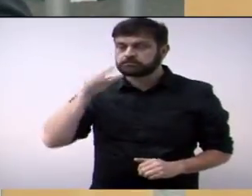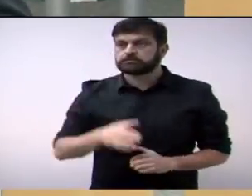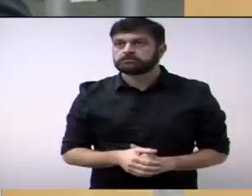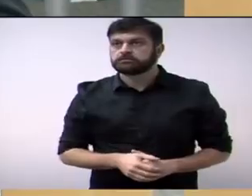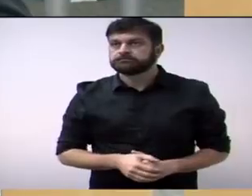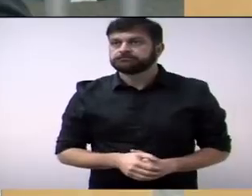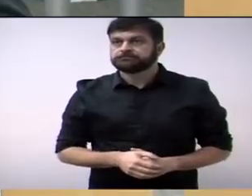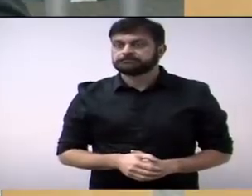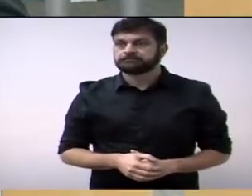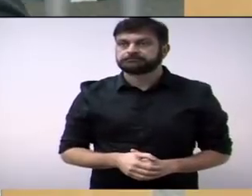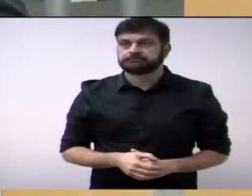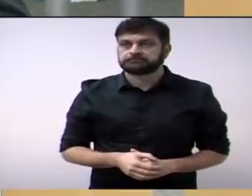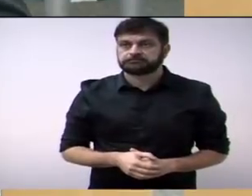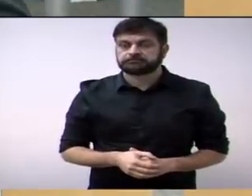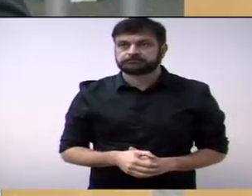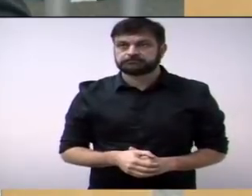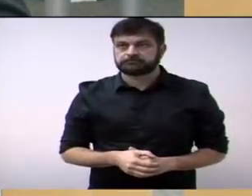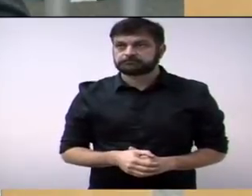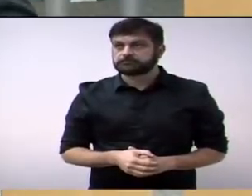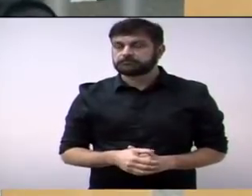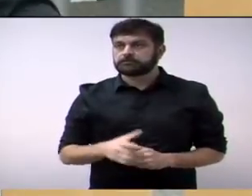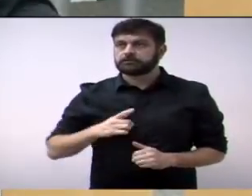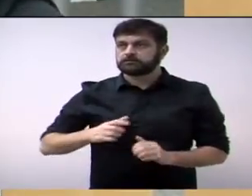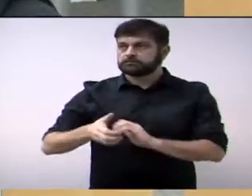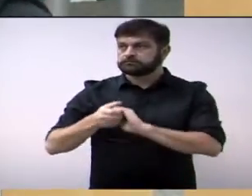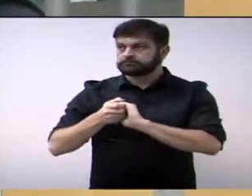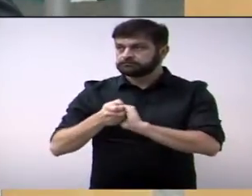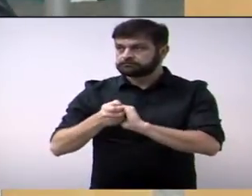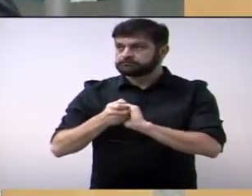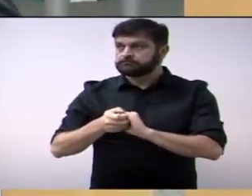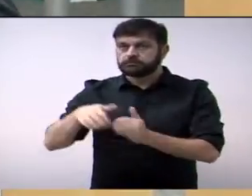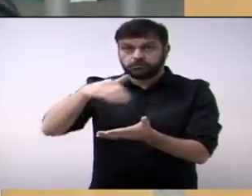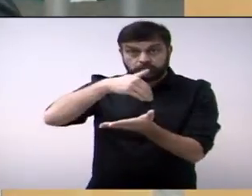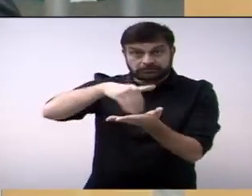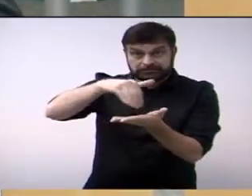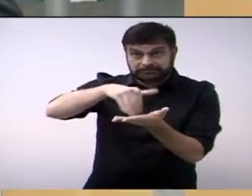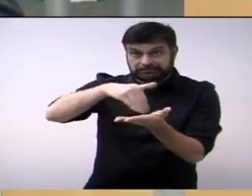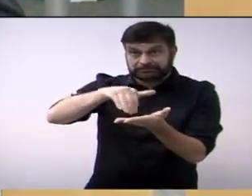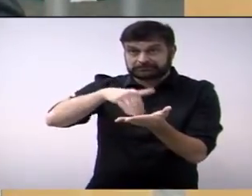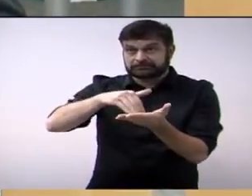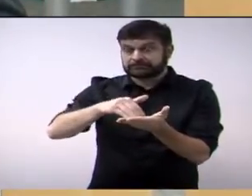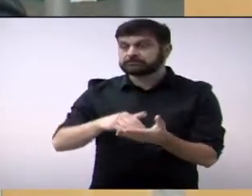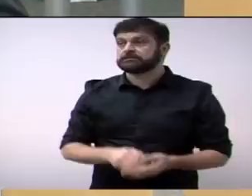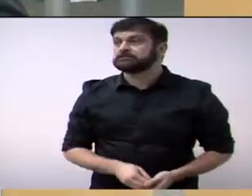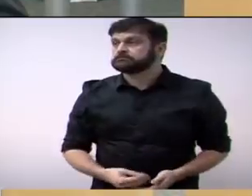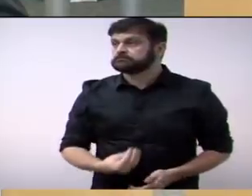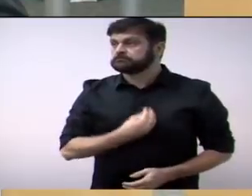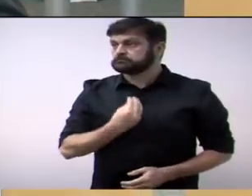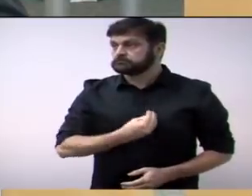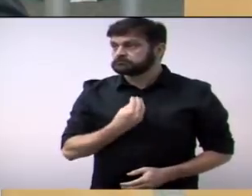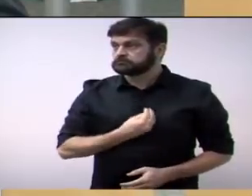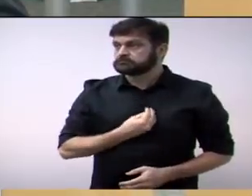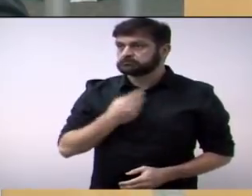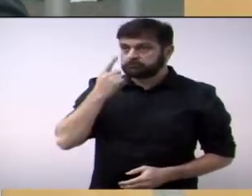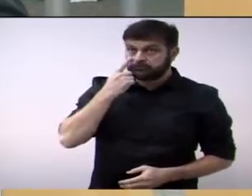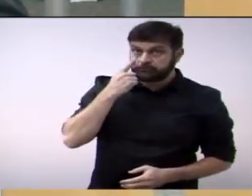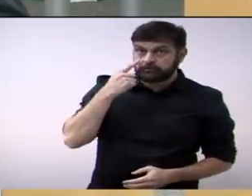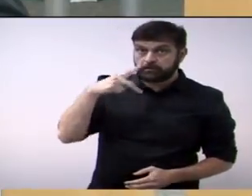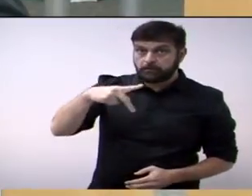estou vendo aqui, em nome de qual cumprimento todos os secretários aqui presentes, vi aqui também o secretário Paulo